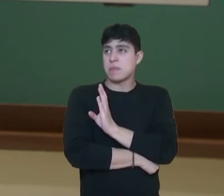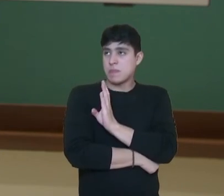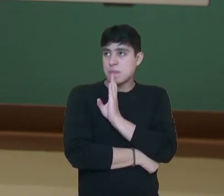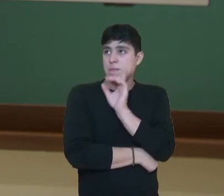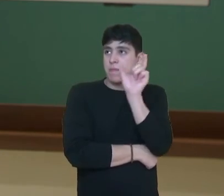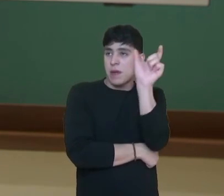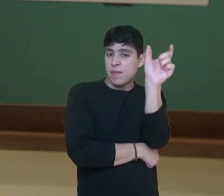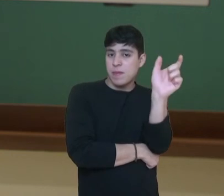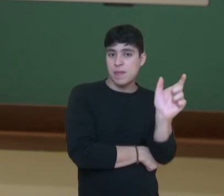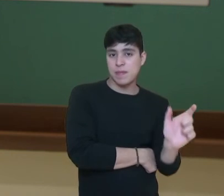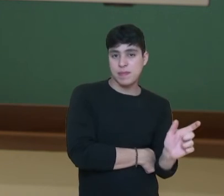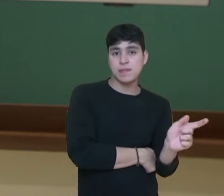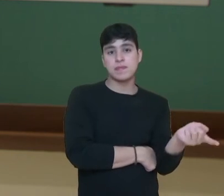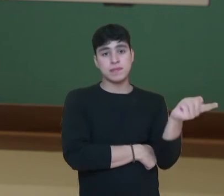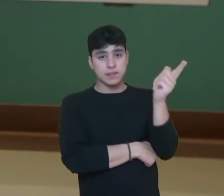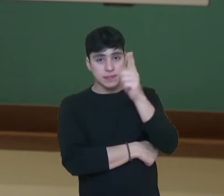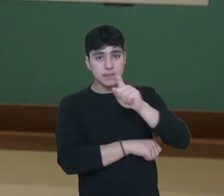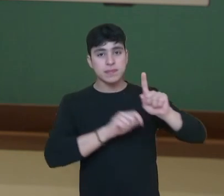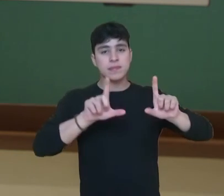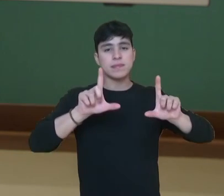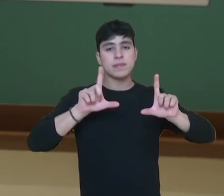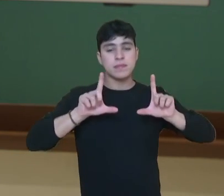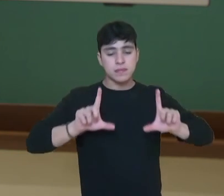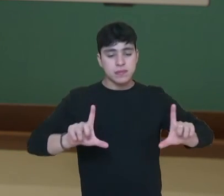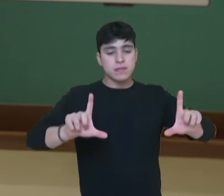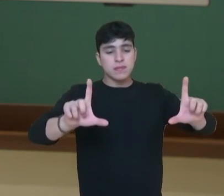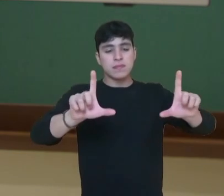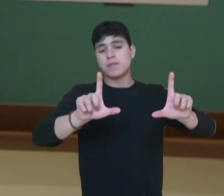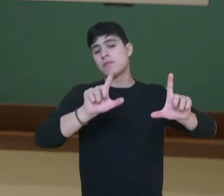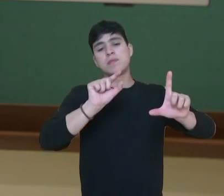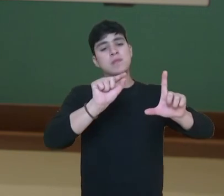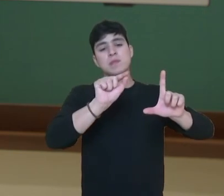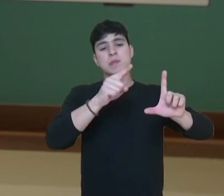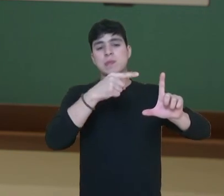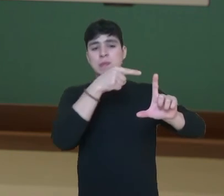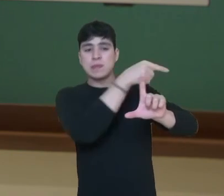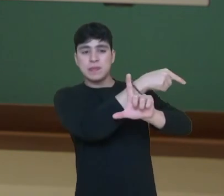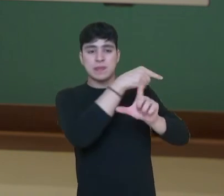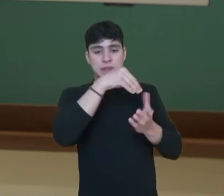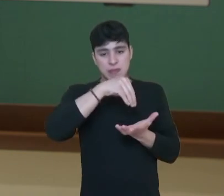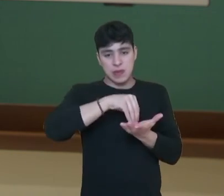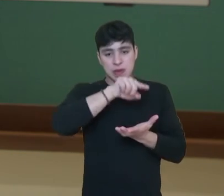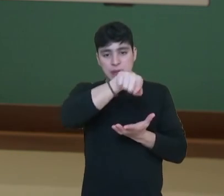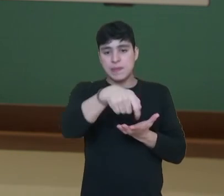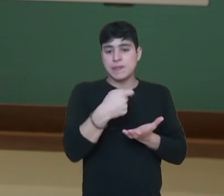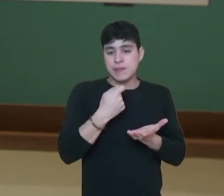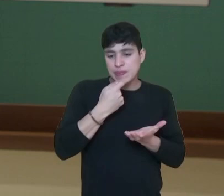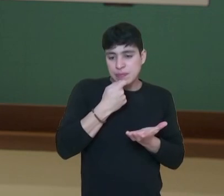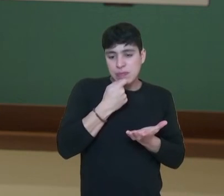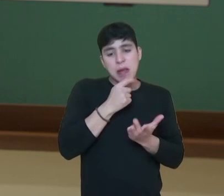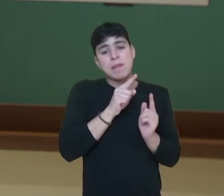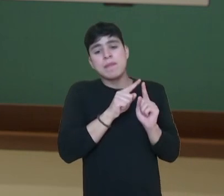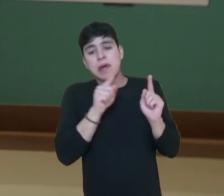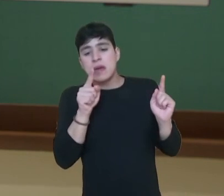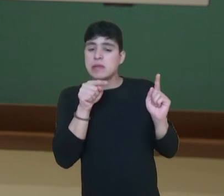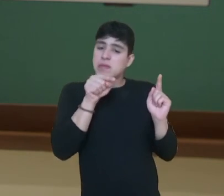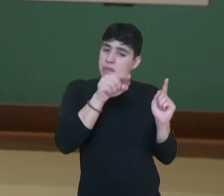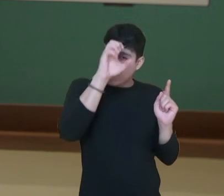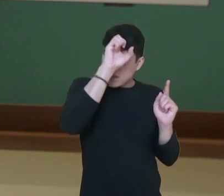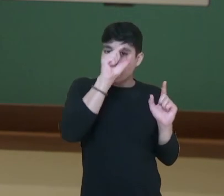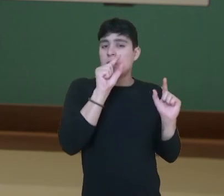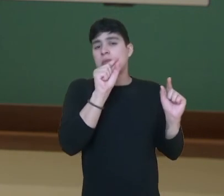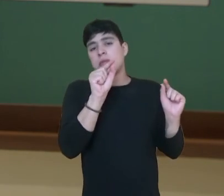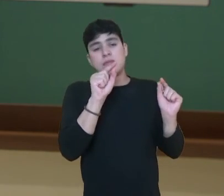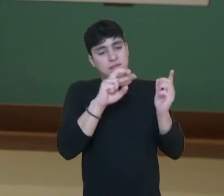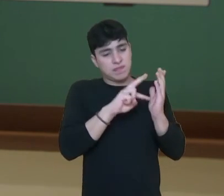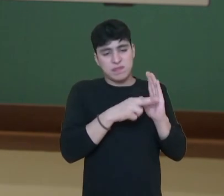E depois, vamos para as outras colunas. O que eu ainda quero saber e o que eu aprendi. Então, essa é uma maneira simples de